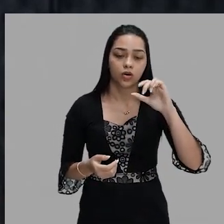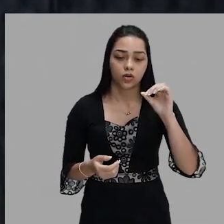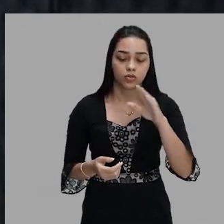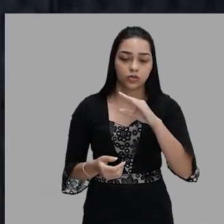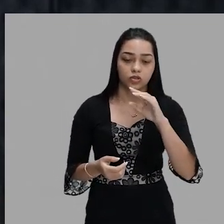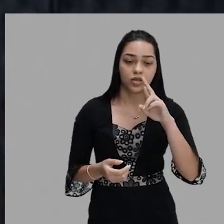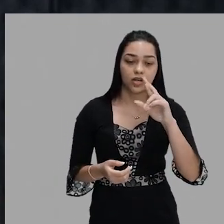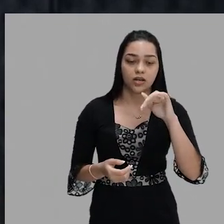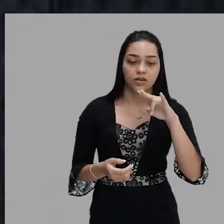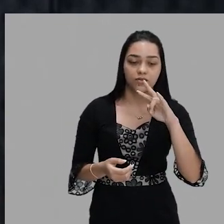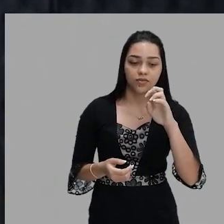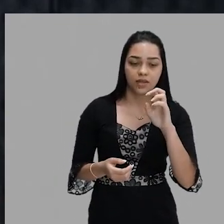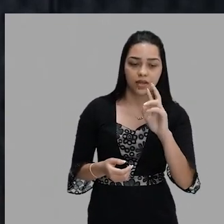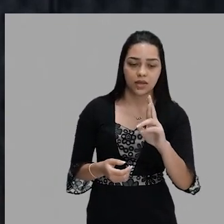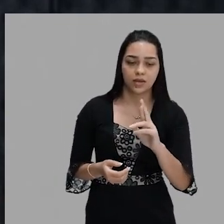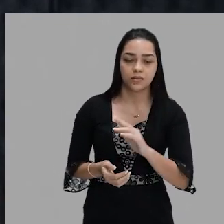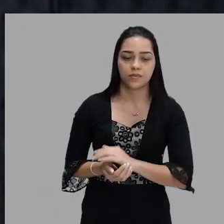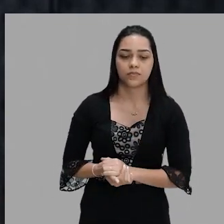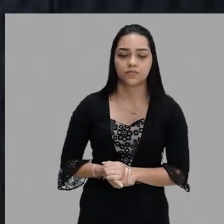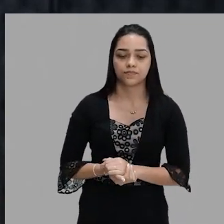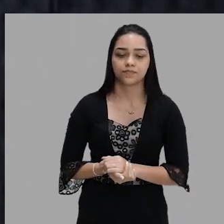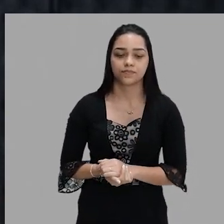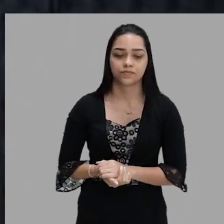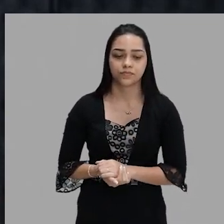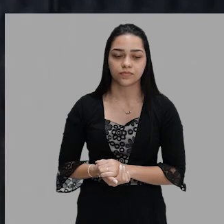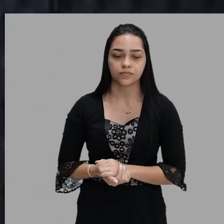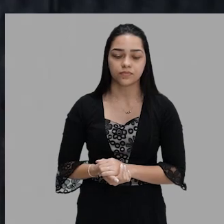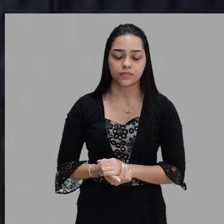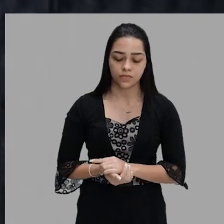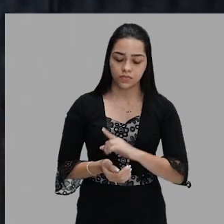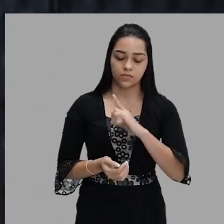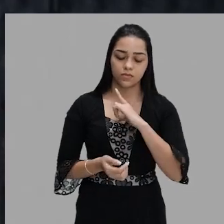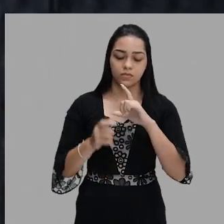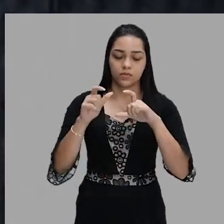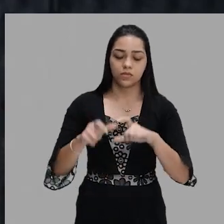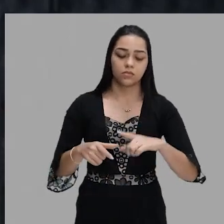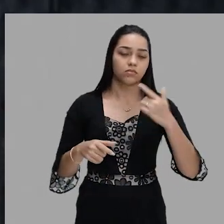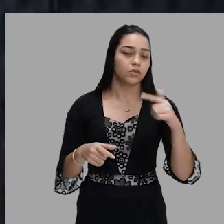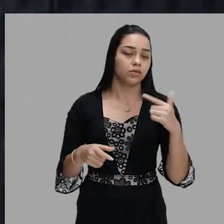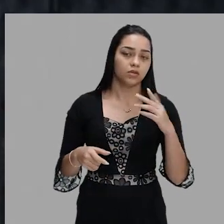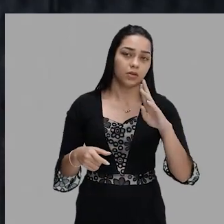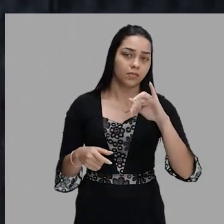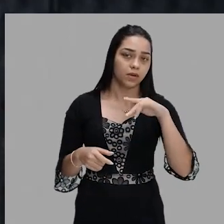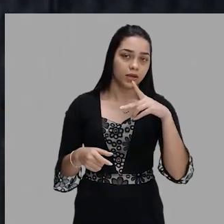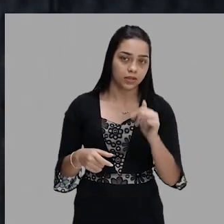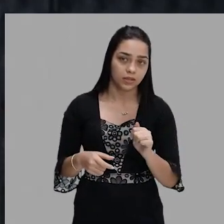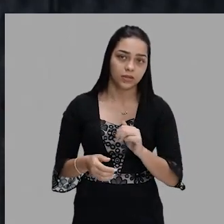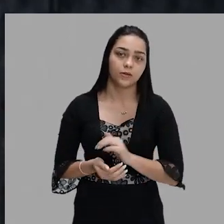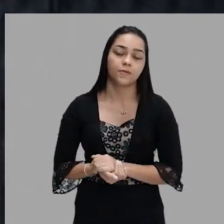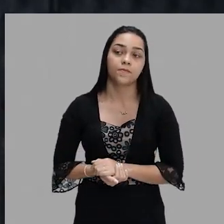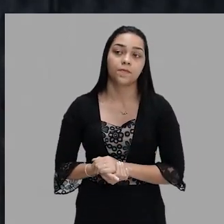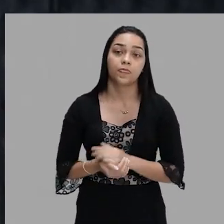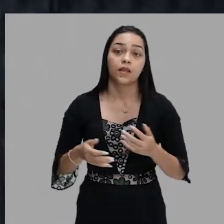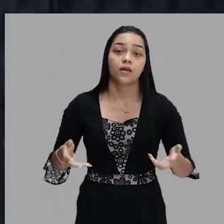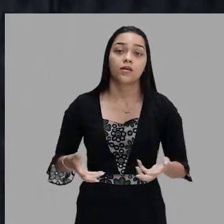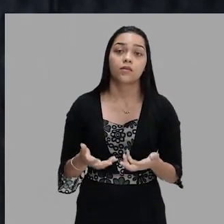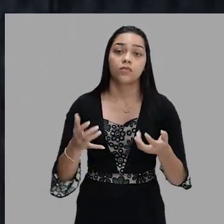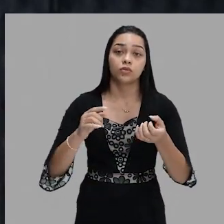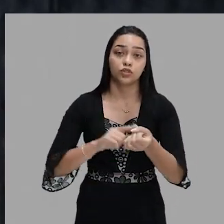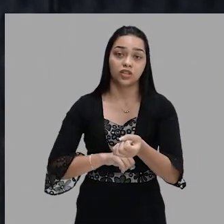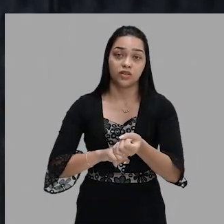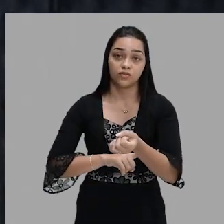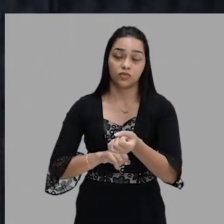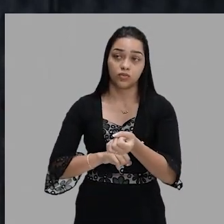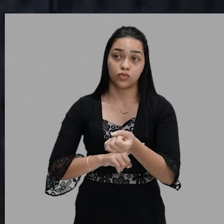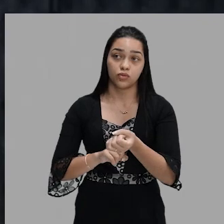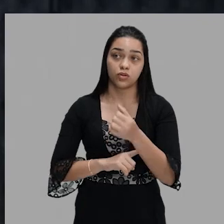de Ranvier. Nódulo de Ranvier. Tá? Nesses locais não tem bainha. E o impulso nervoso,